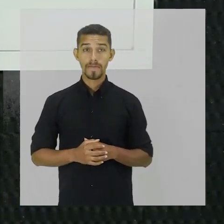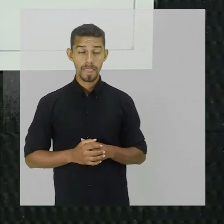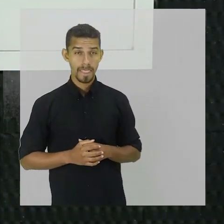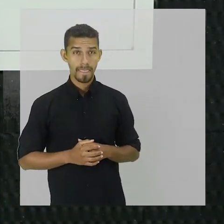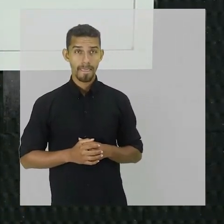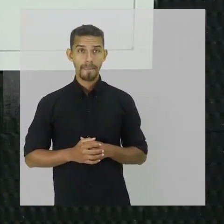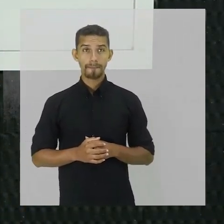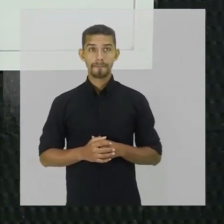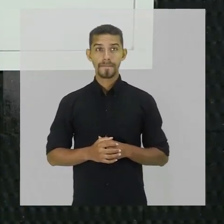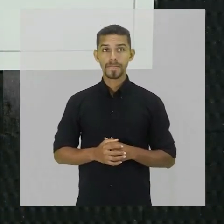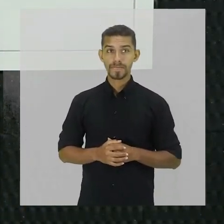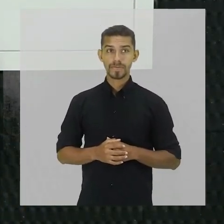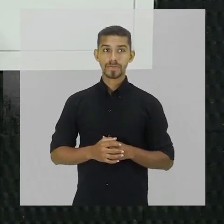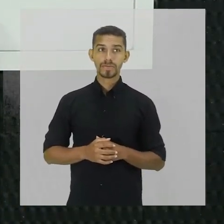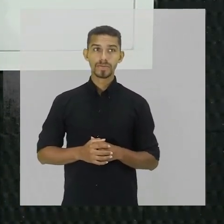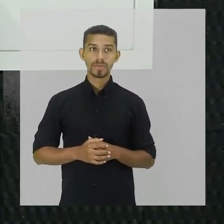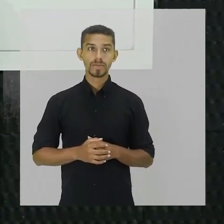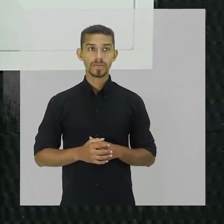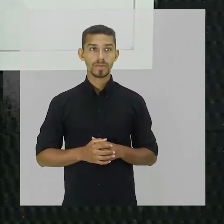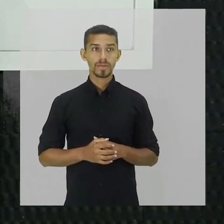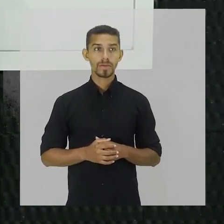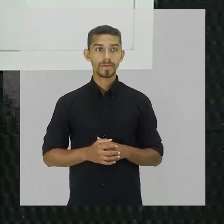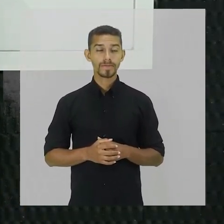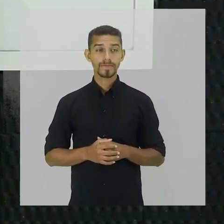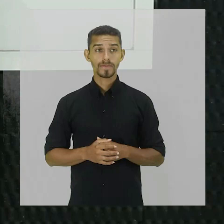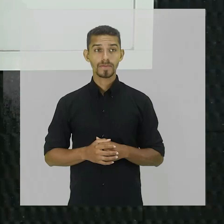Certo? Ora, então pronto. O volume